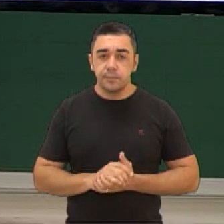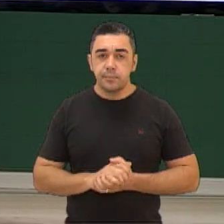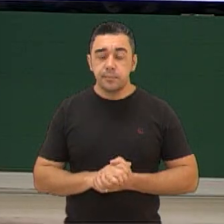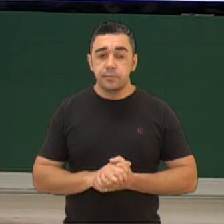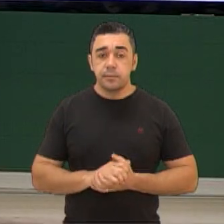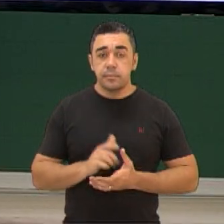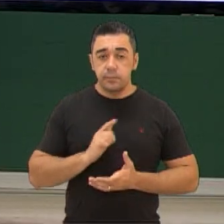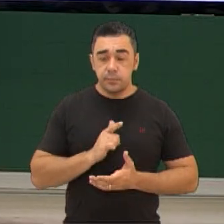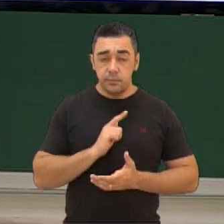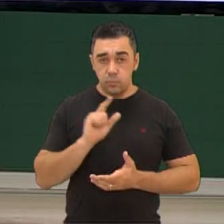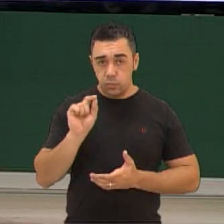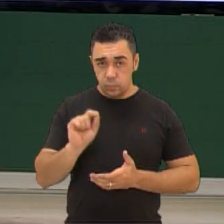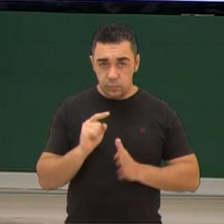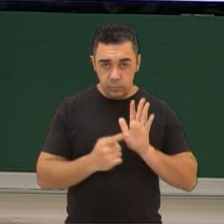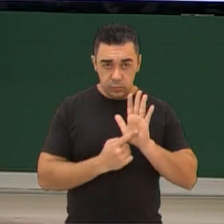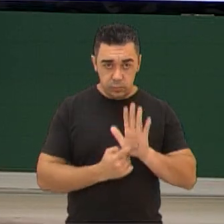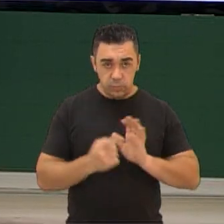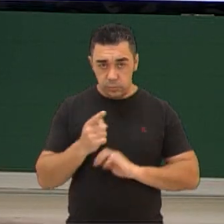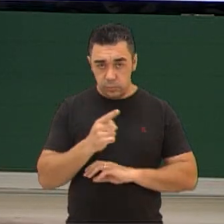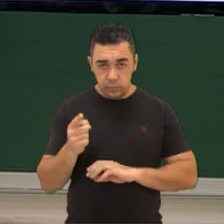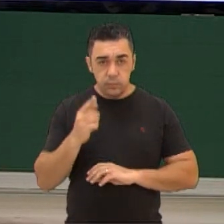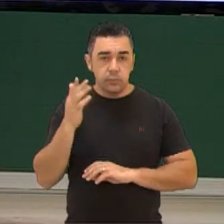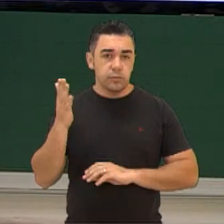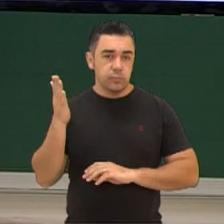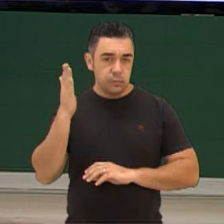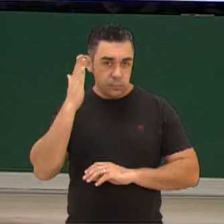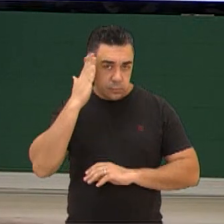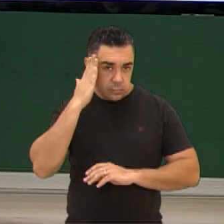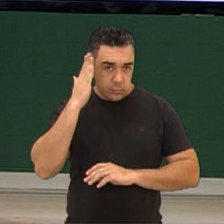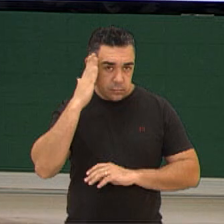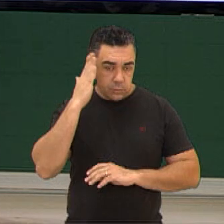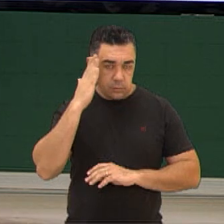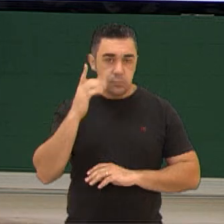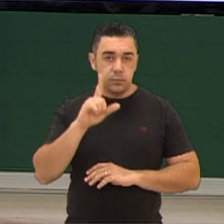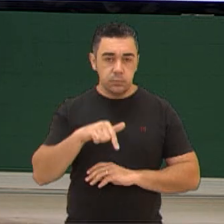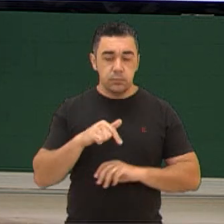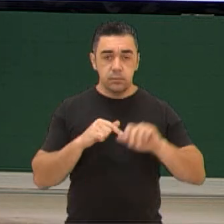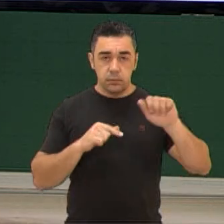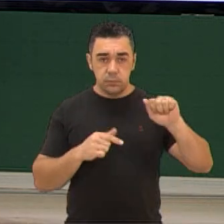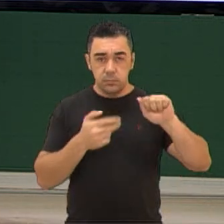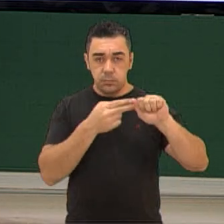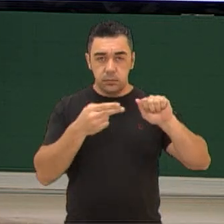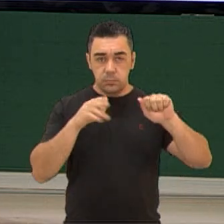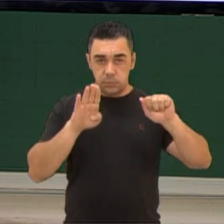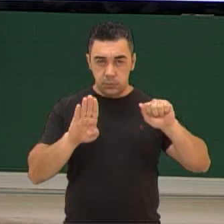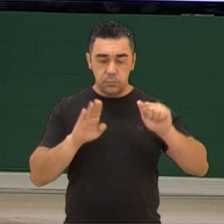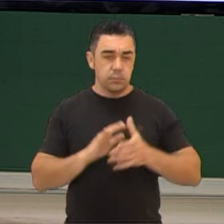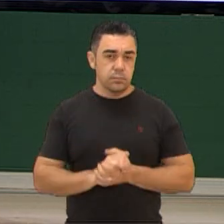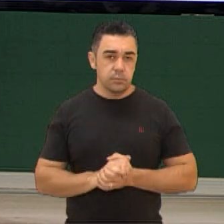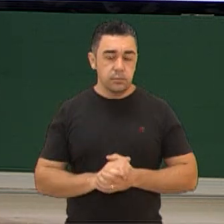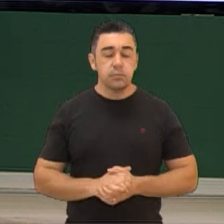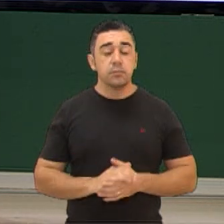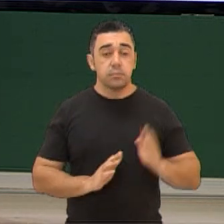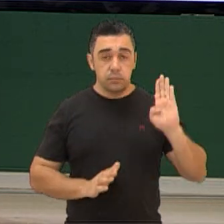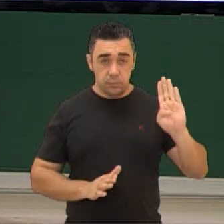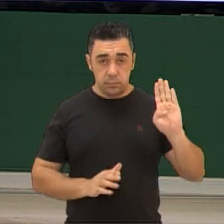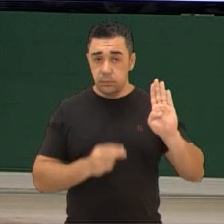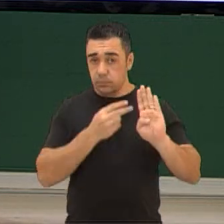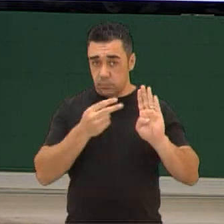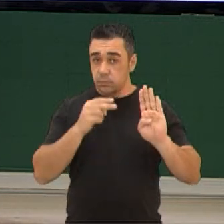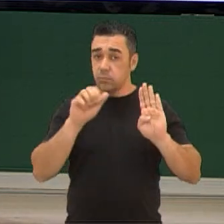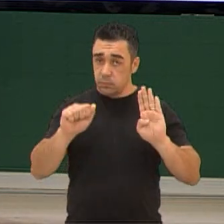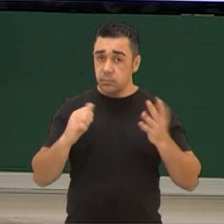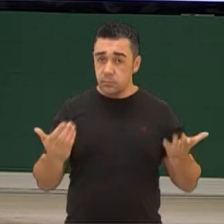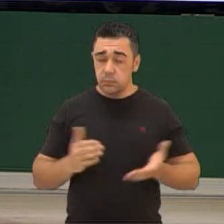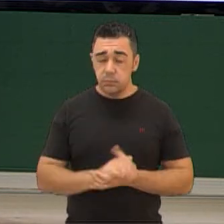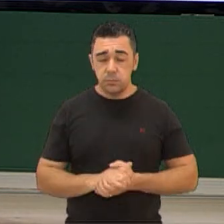reforçando, ele passou para vocês que a gente sabe que o valor de A é igual ao valor de B e que o valor de B é igual ao valor